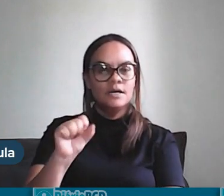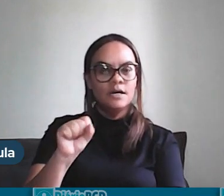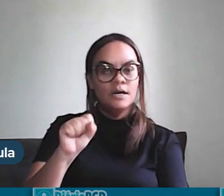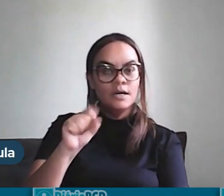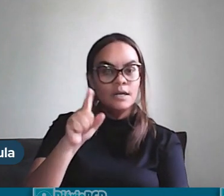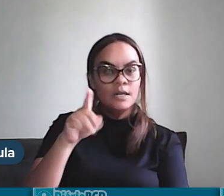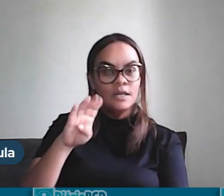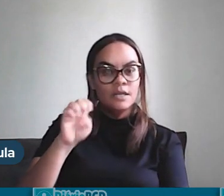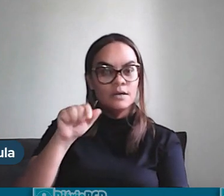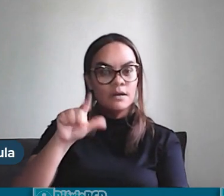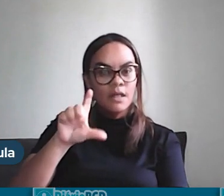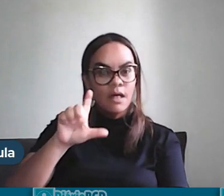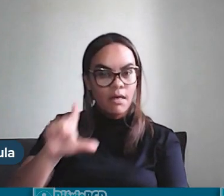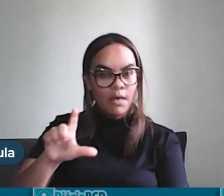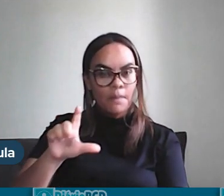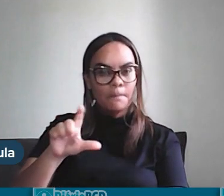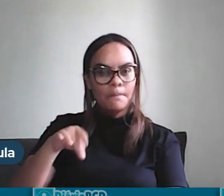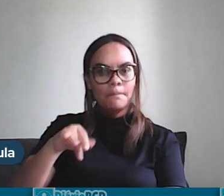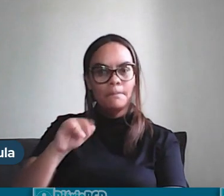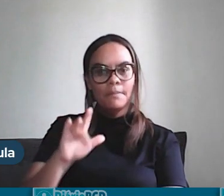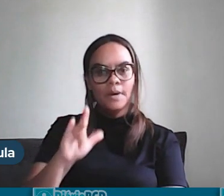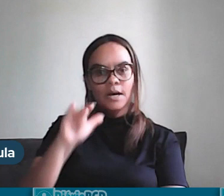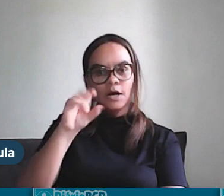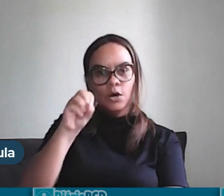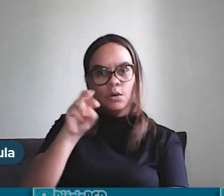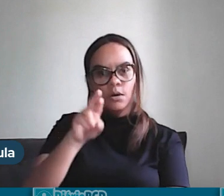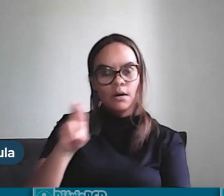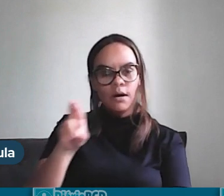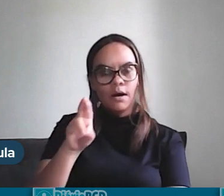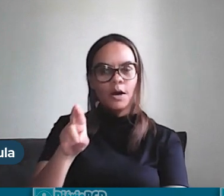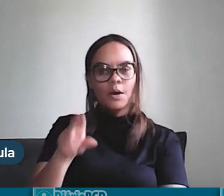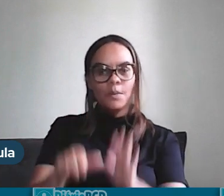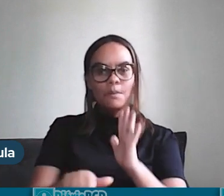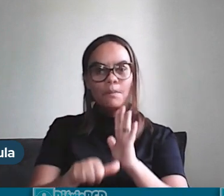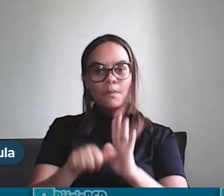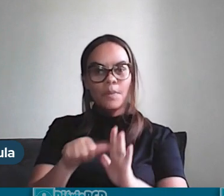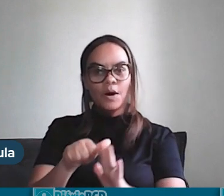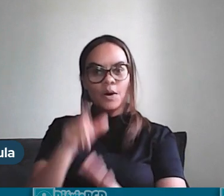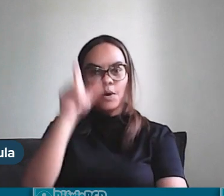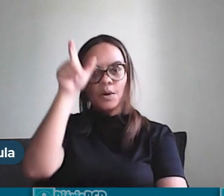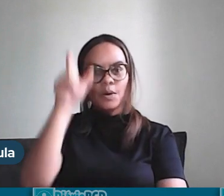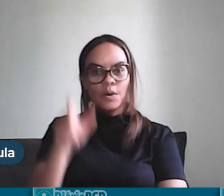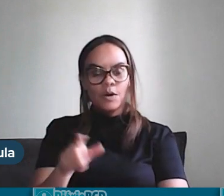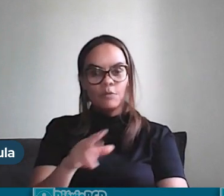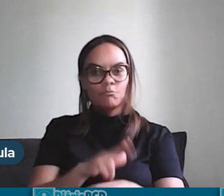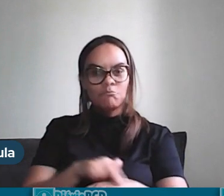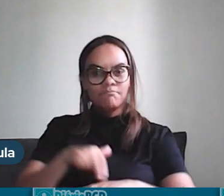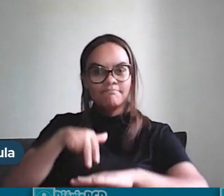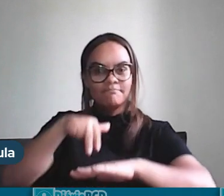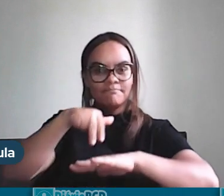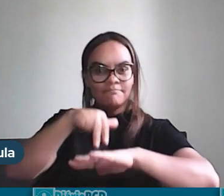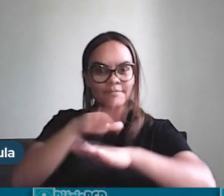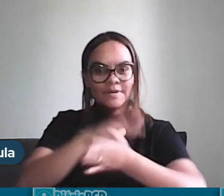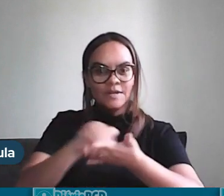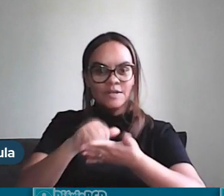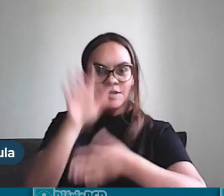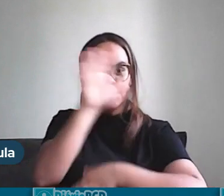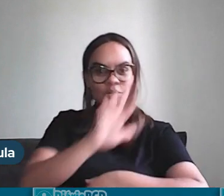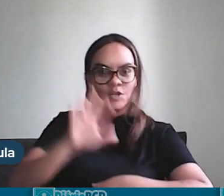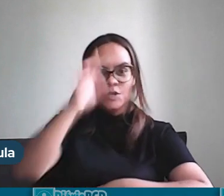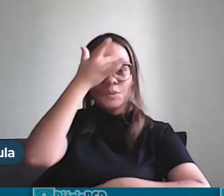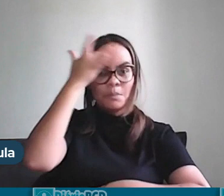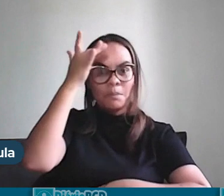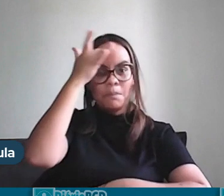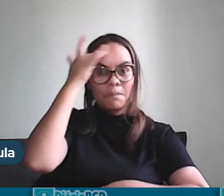para uma referência para todo o Brasil, foi a primeira pessoa a ocupar a Secretaria Nacional da Pessoa com